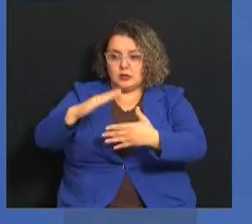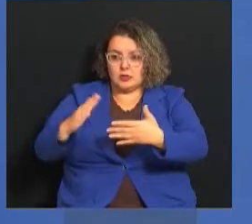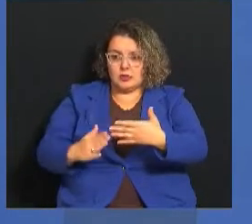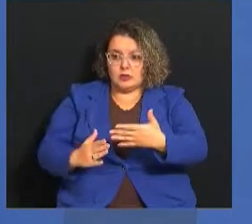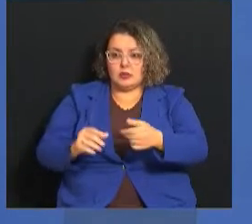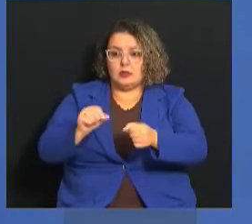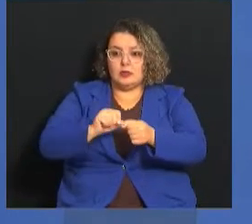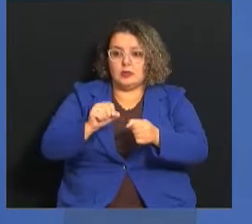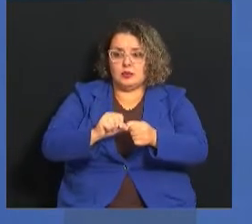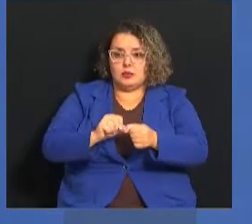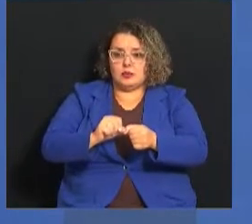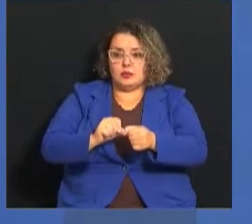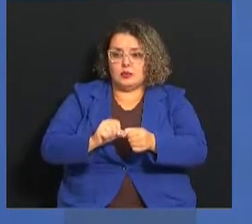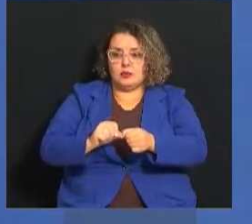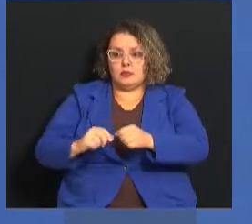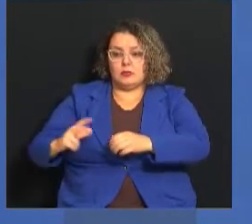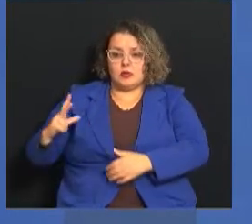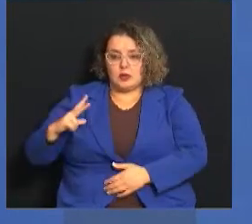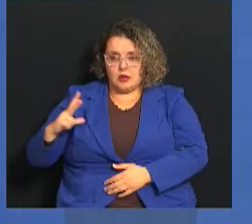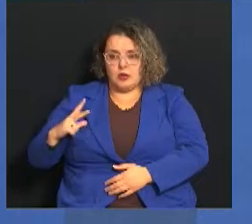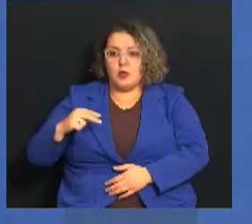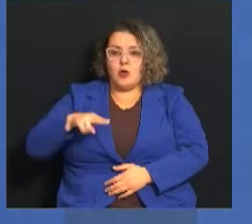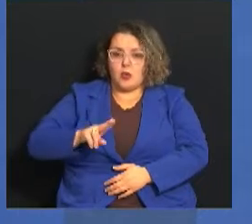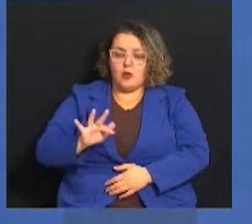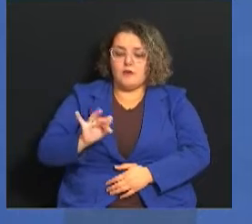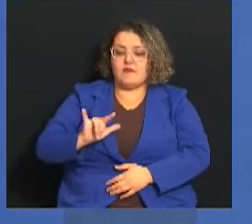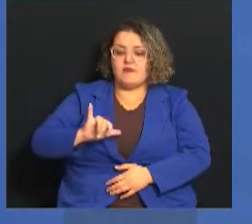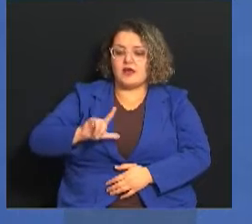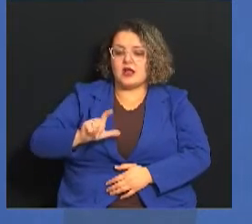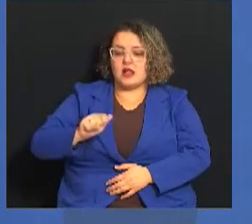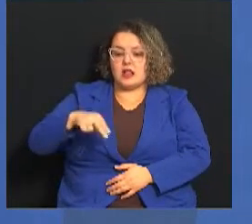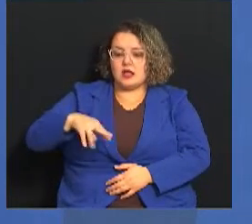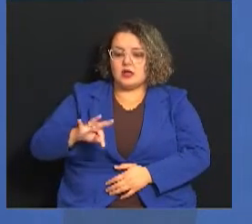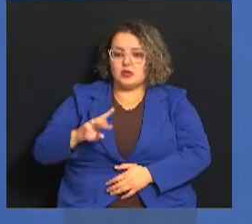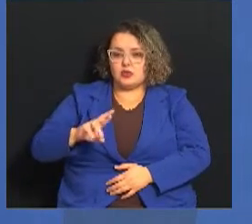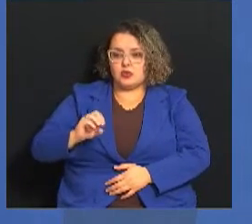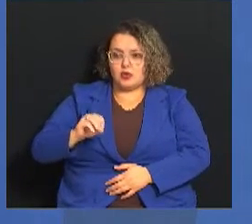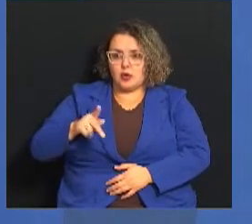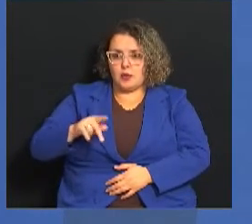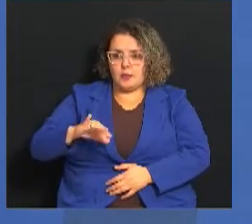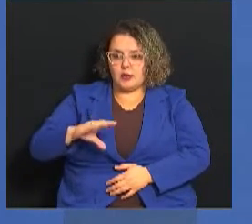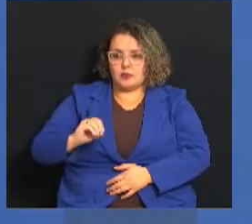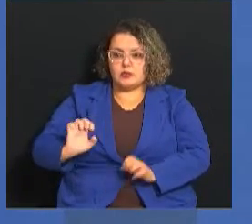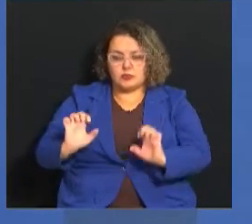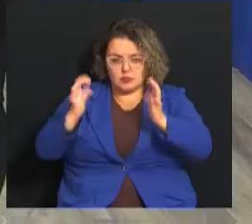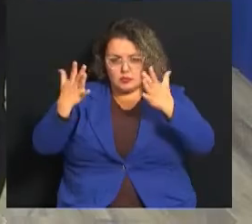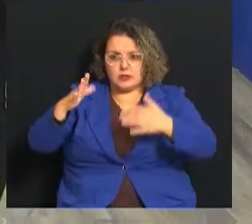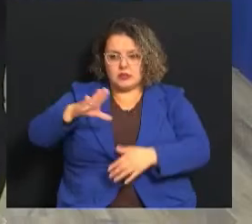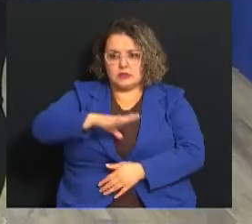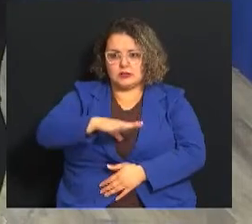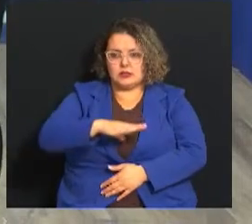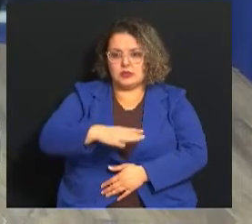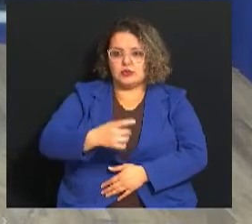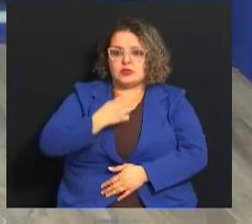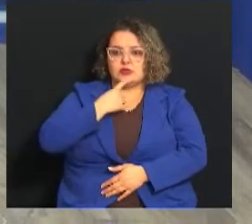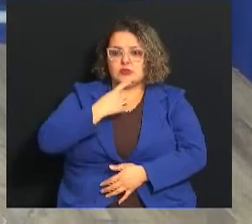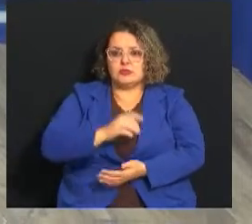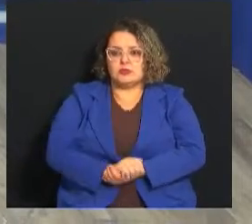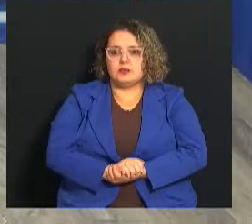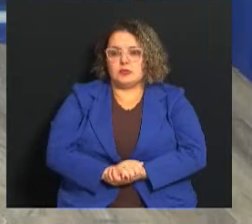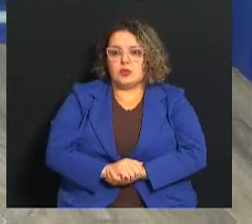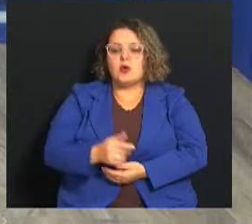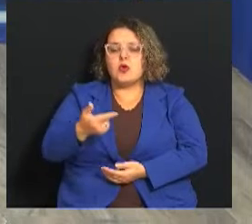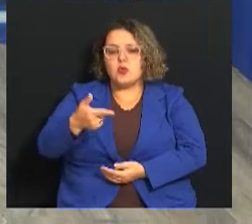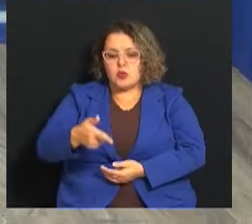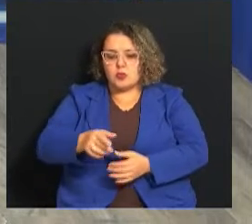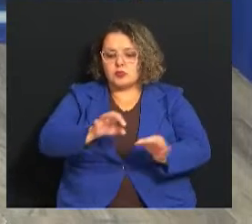entes privados ou filantrópicos que promoverem os eventos na cidade de Campinas. A gente segue repercutindo